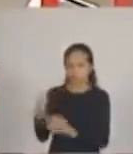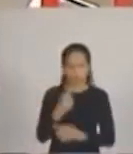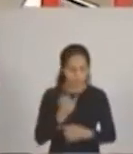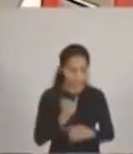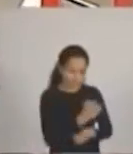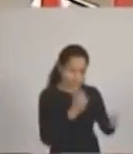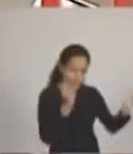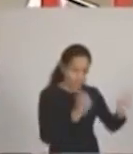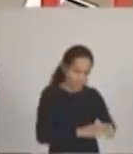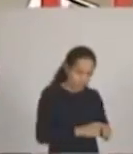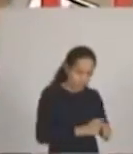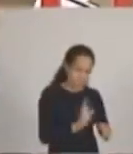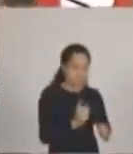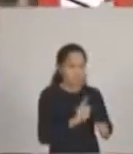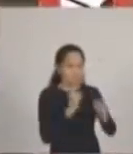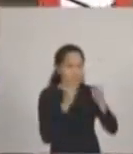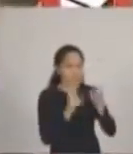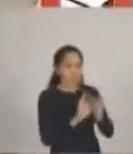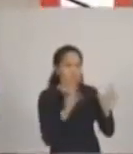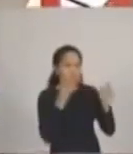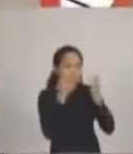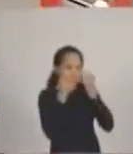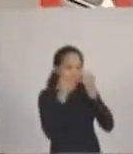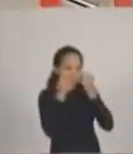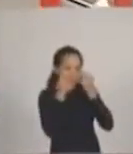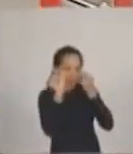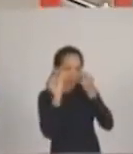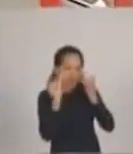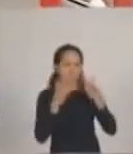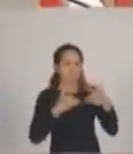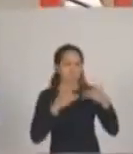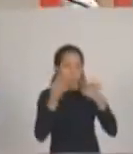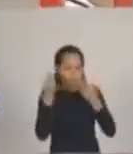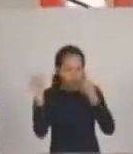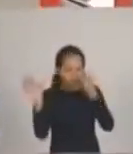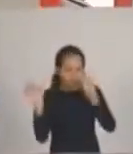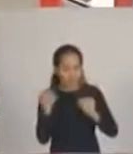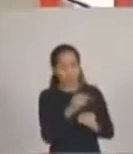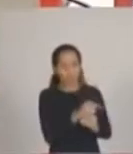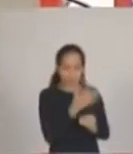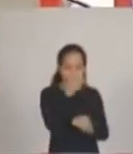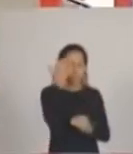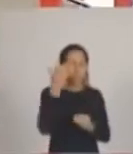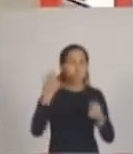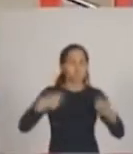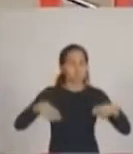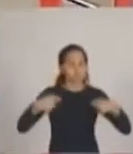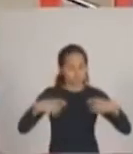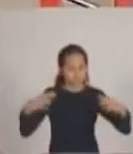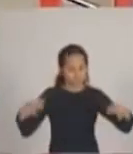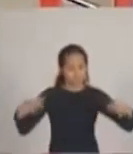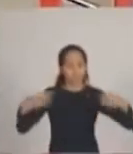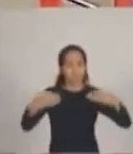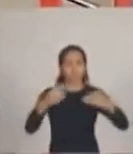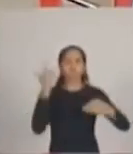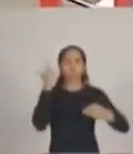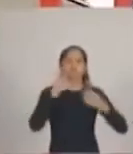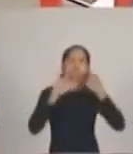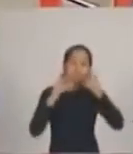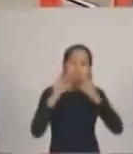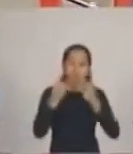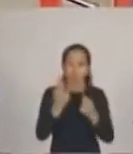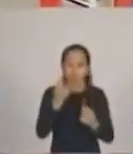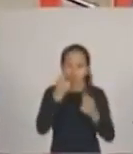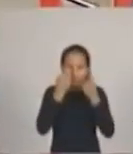de doação de córneas, ou seja, as pessoas que precisavam de córneas aqui no Estado do Espírito Santo, todas elas receberam as